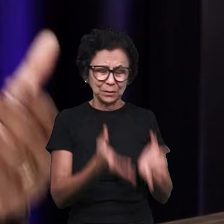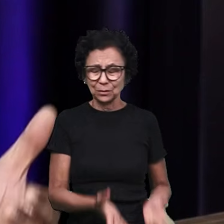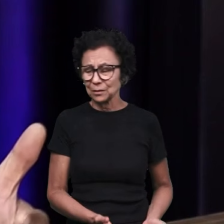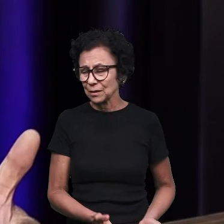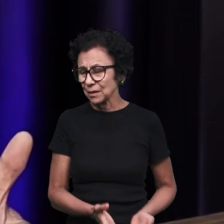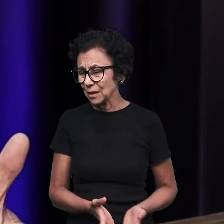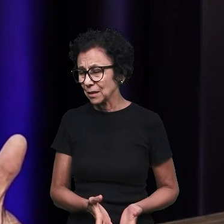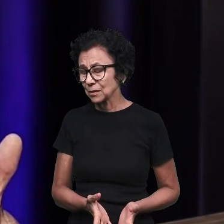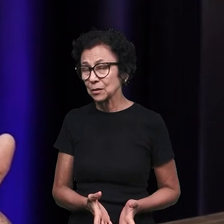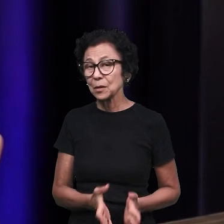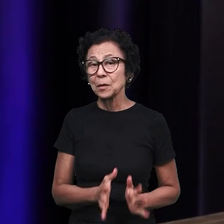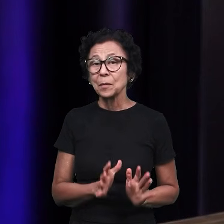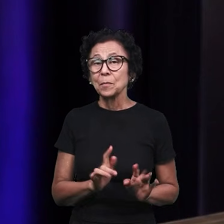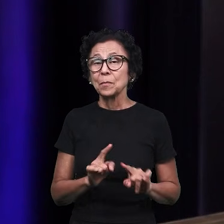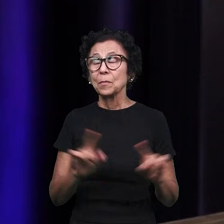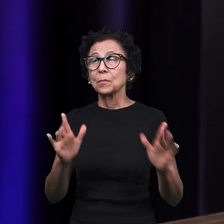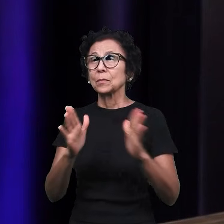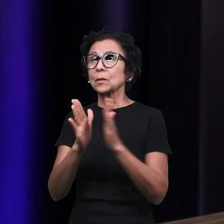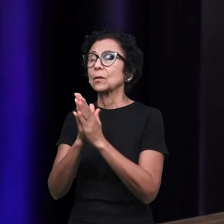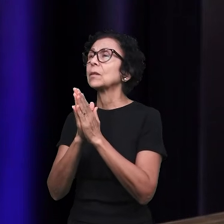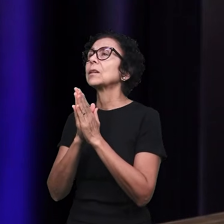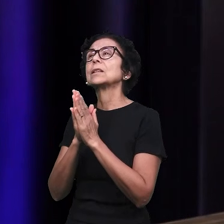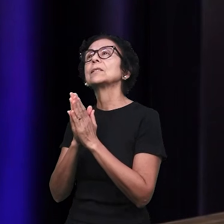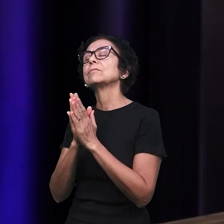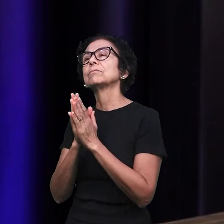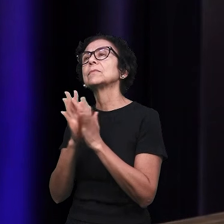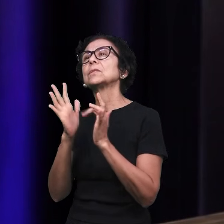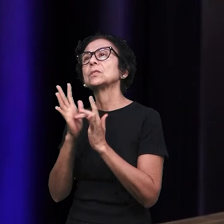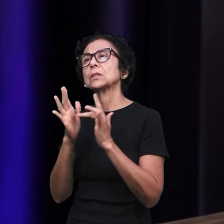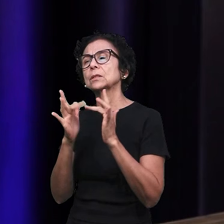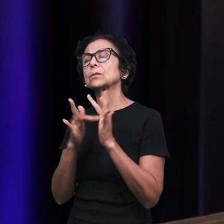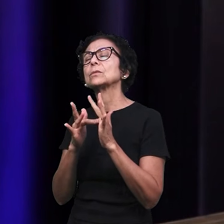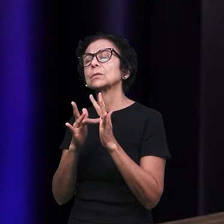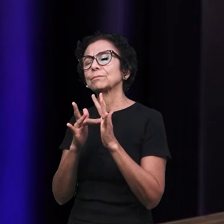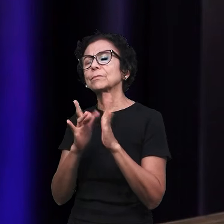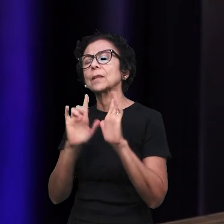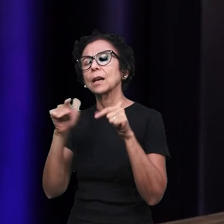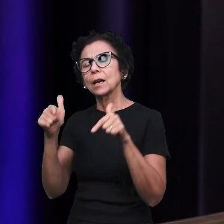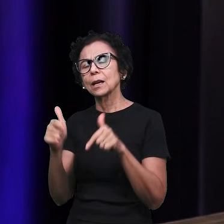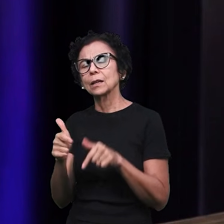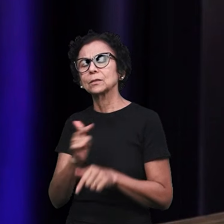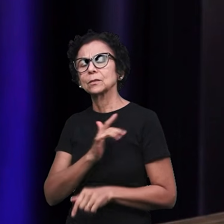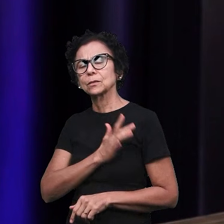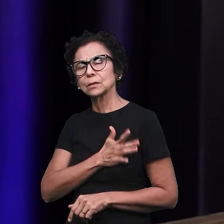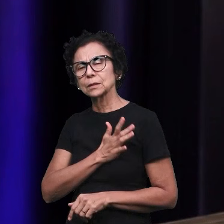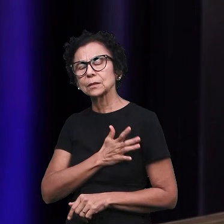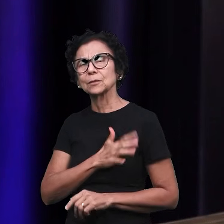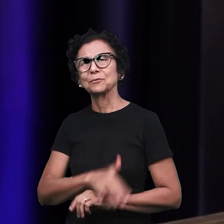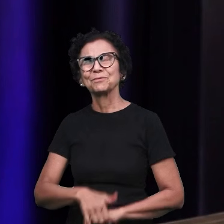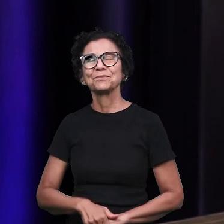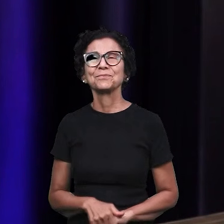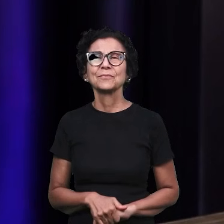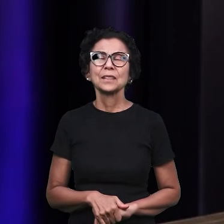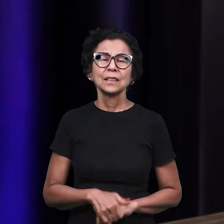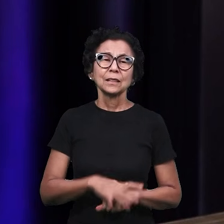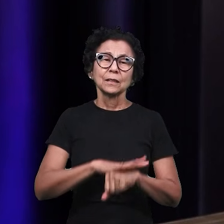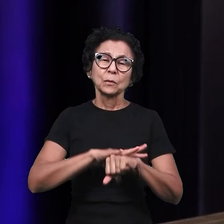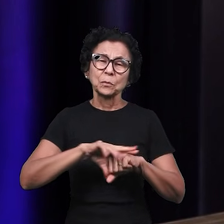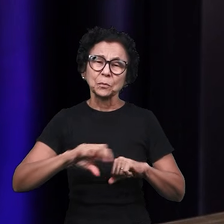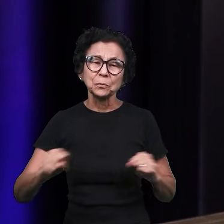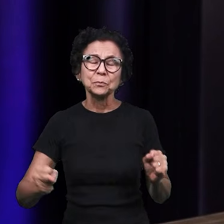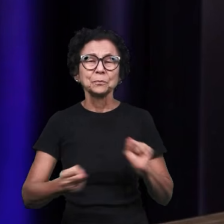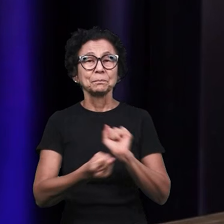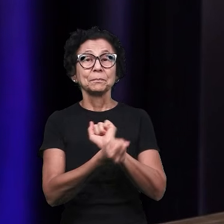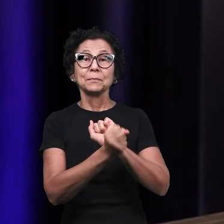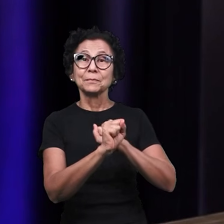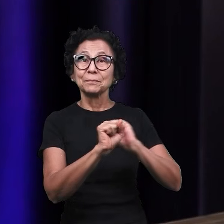né, decepcionado, mas quando ele vai a Jesus, o Senhor está pronto para operar no seu coração, para trazer a